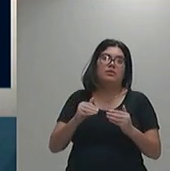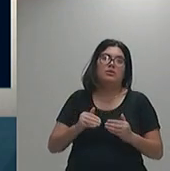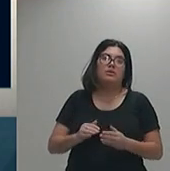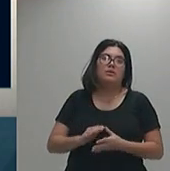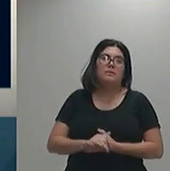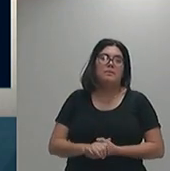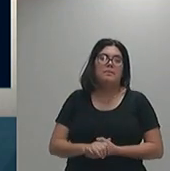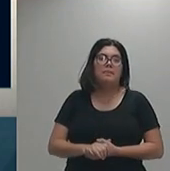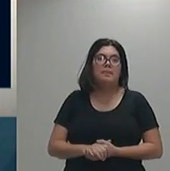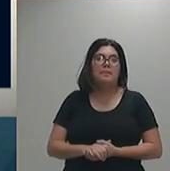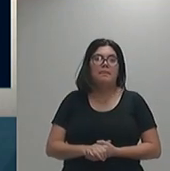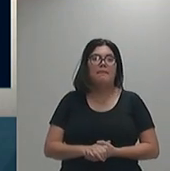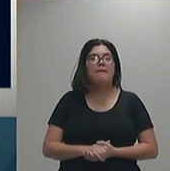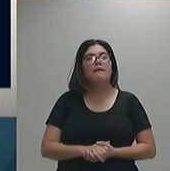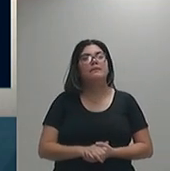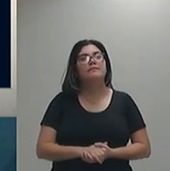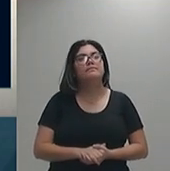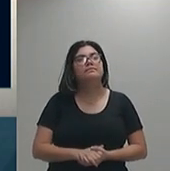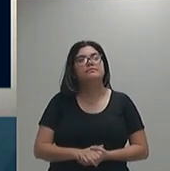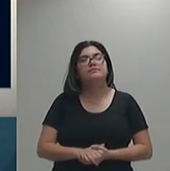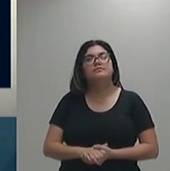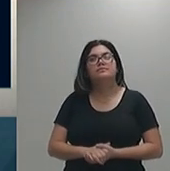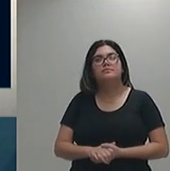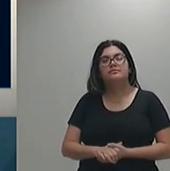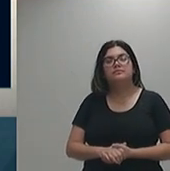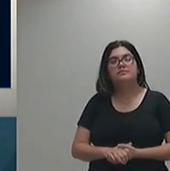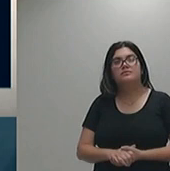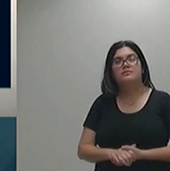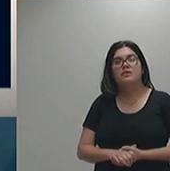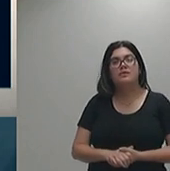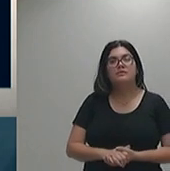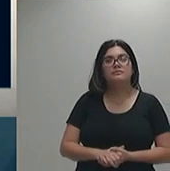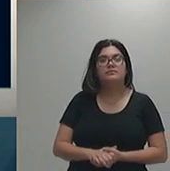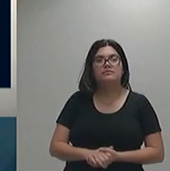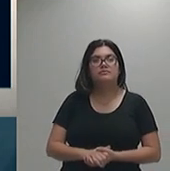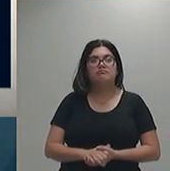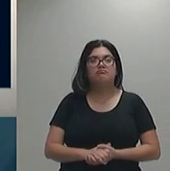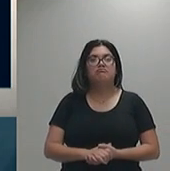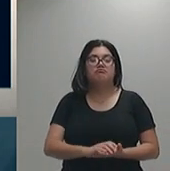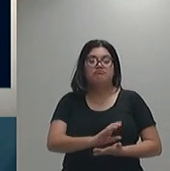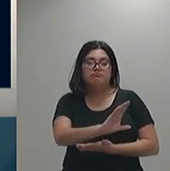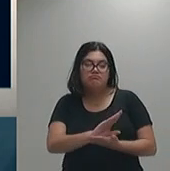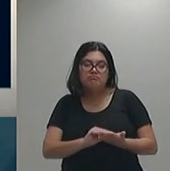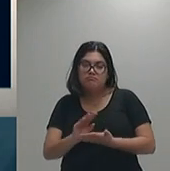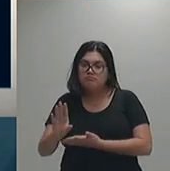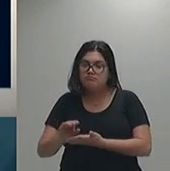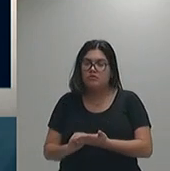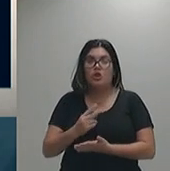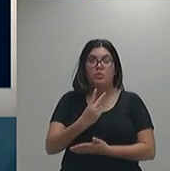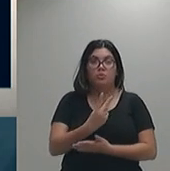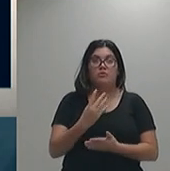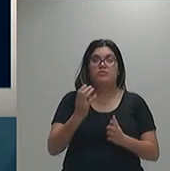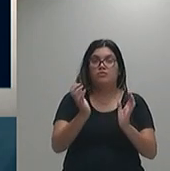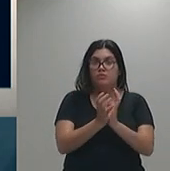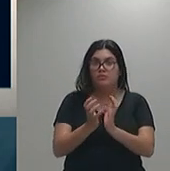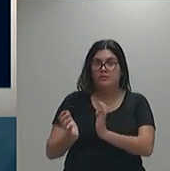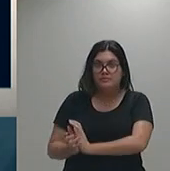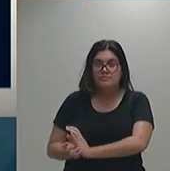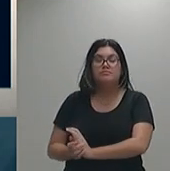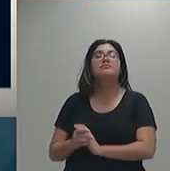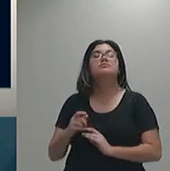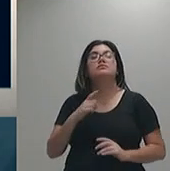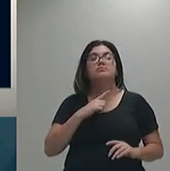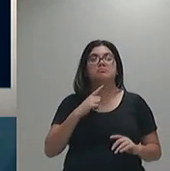e eu invoquei aqui os precedentes de ambas as turmas matéria pacificada e também nessa nesse ponto